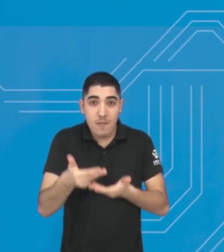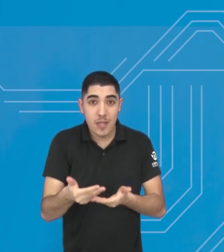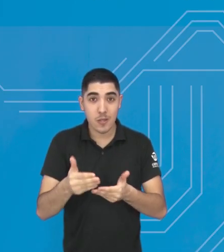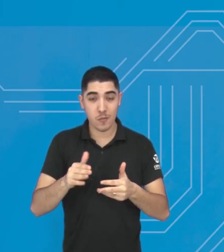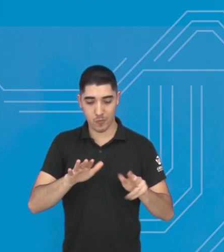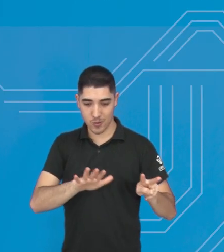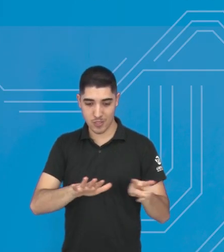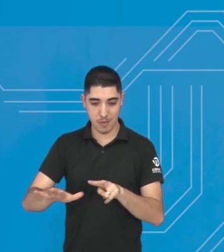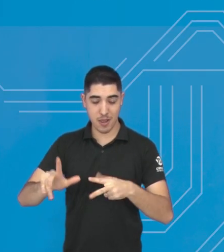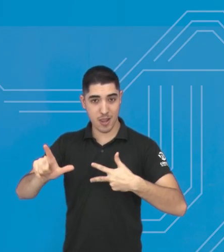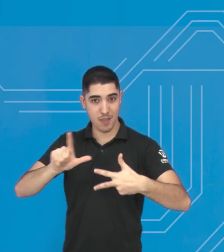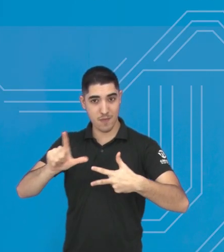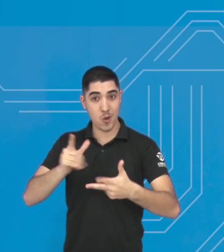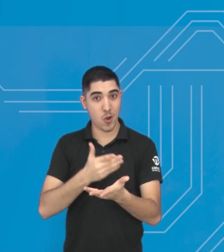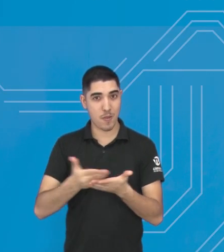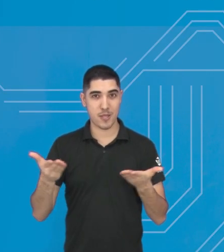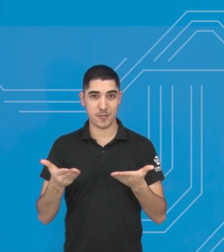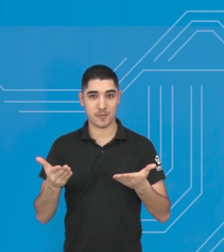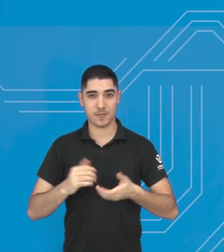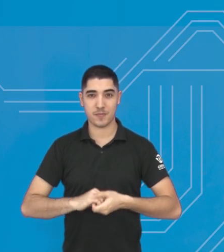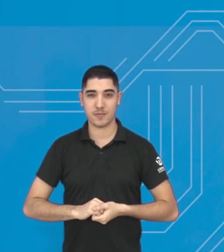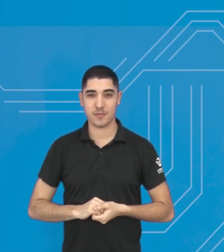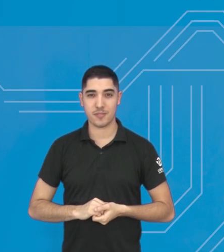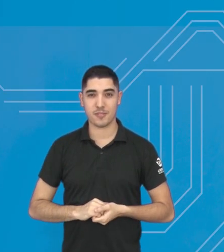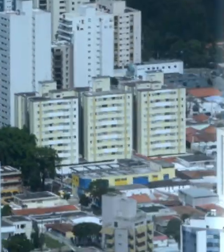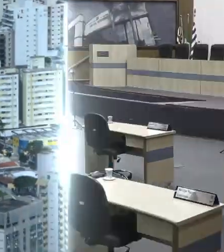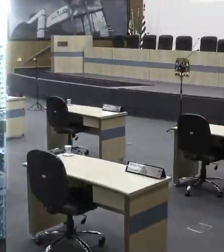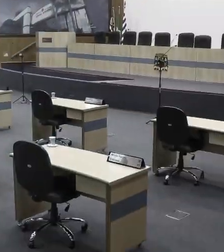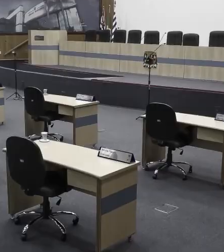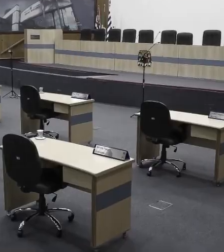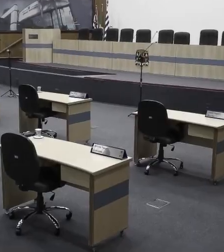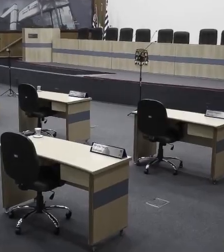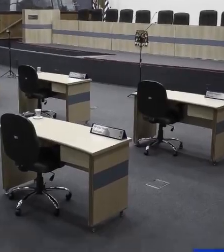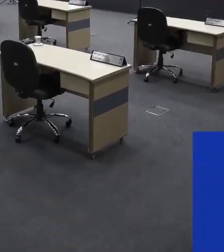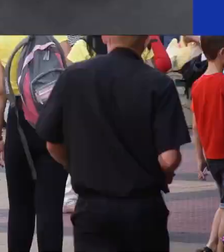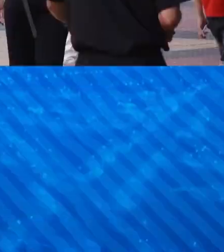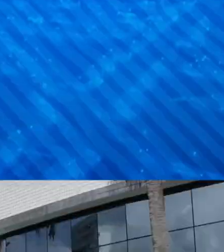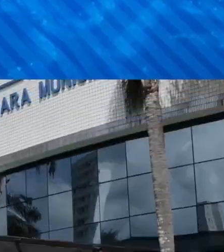muito bem-vindo, o Semana Legislativa está no ar.